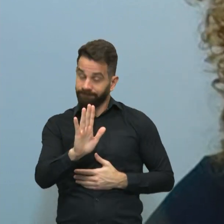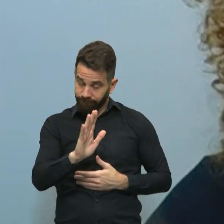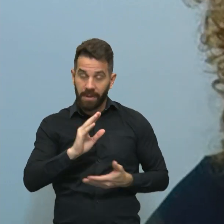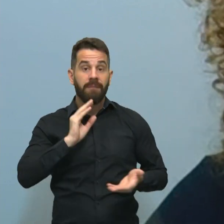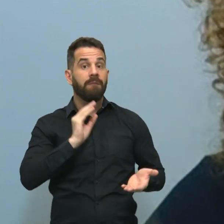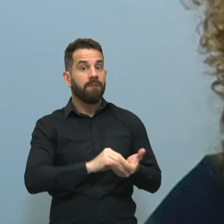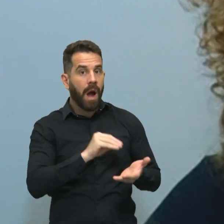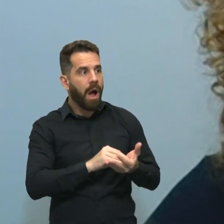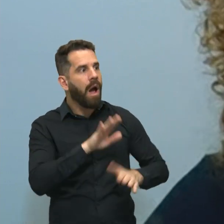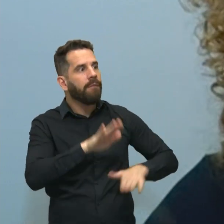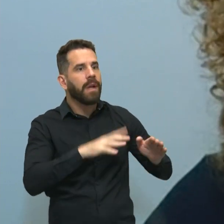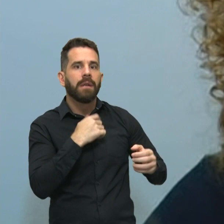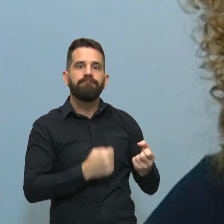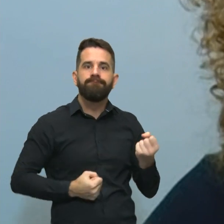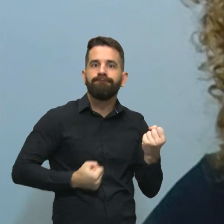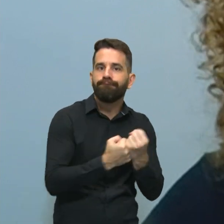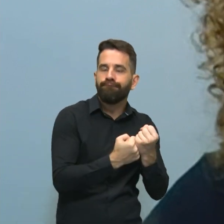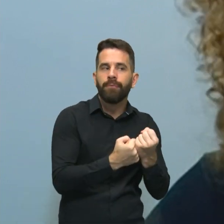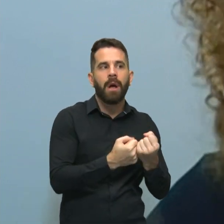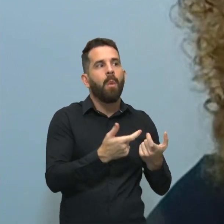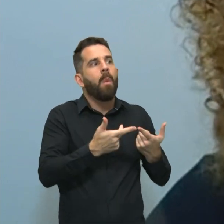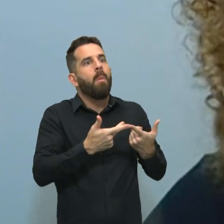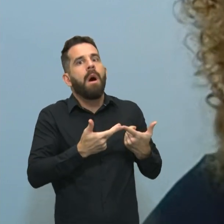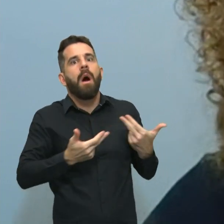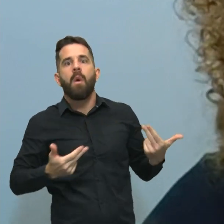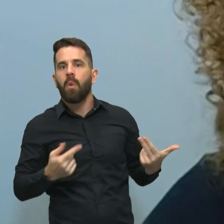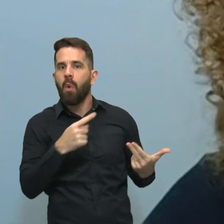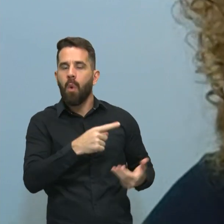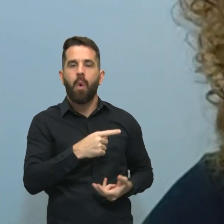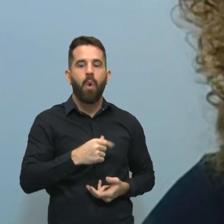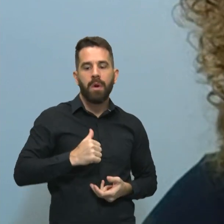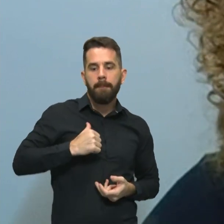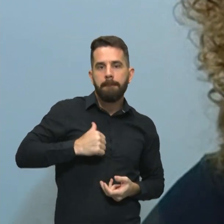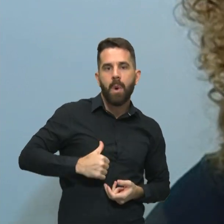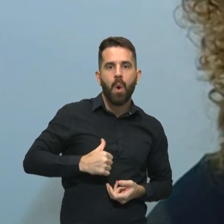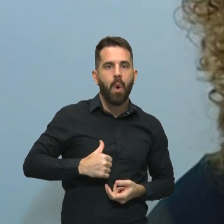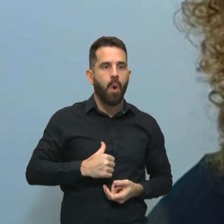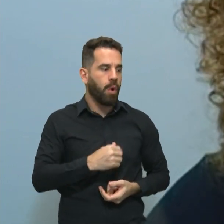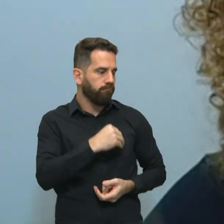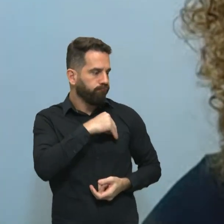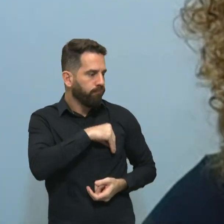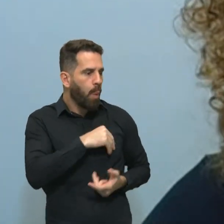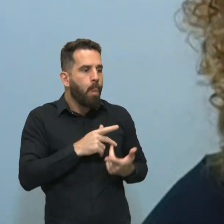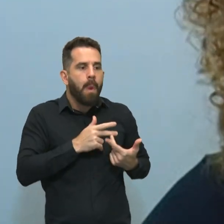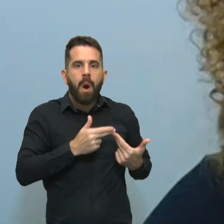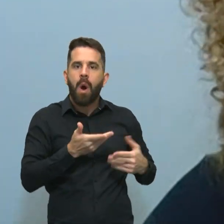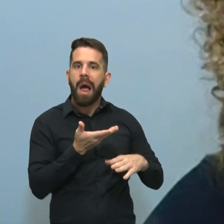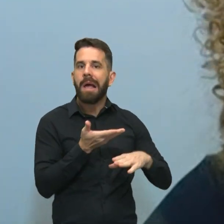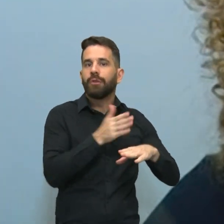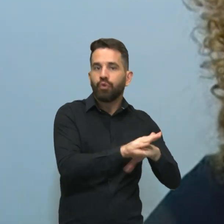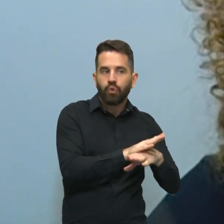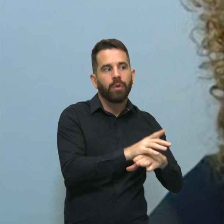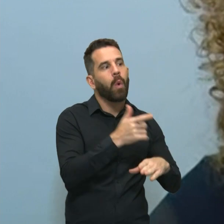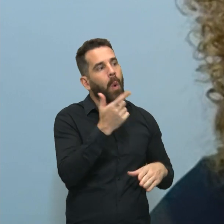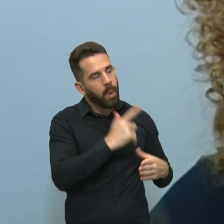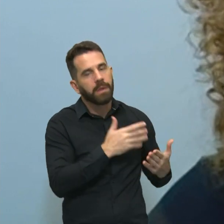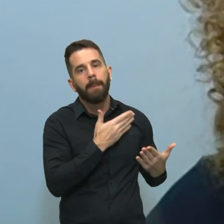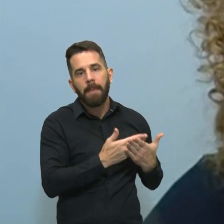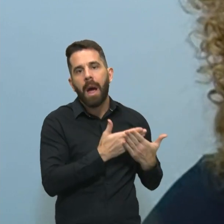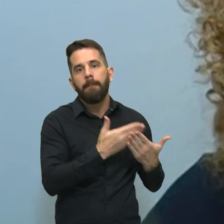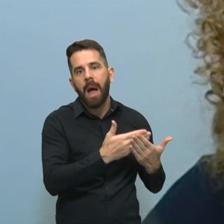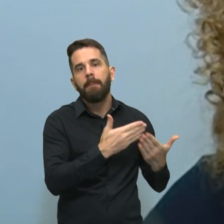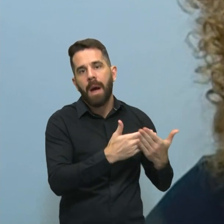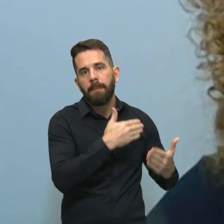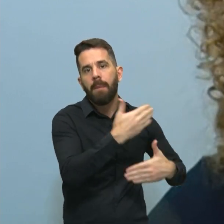assistência, muitas vezes essenciais para que ele possa caminhar de forma exitosa ao longo dessa trajetória acadêmica. Então, aí são